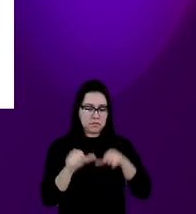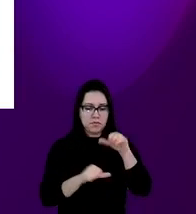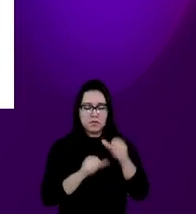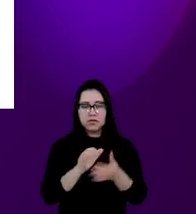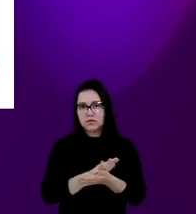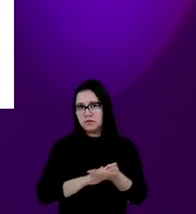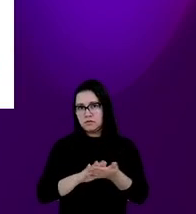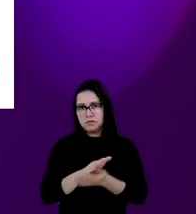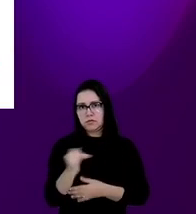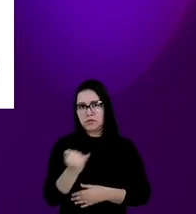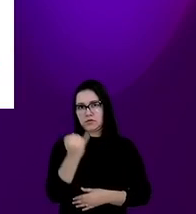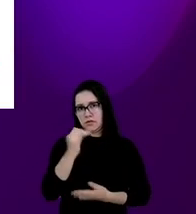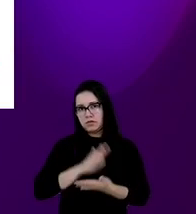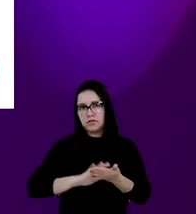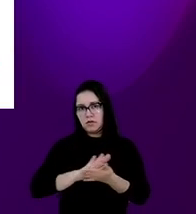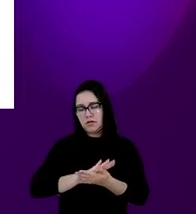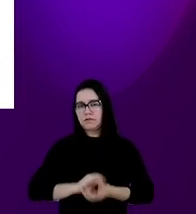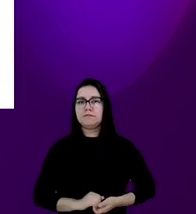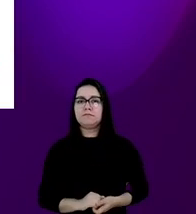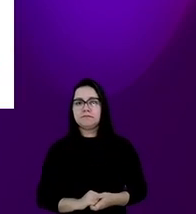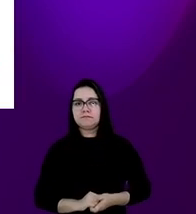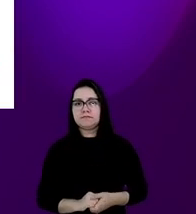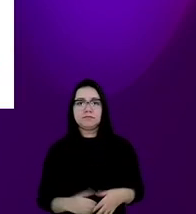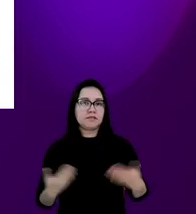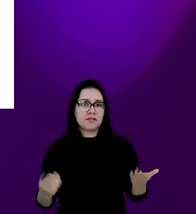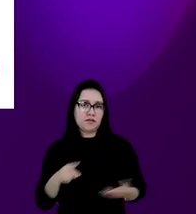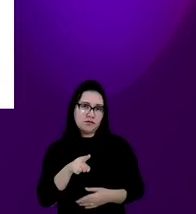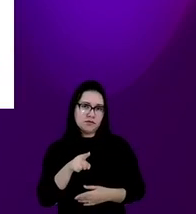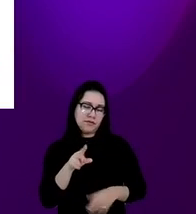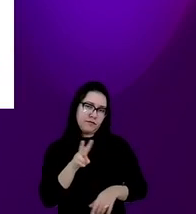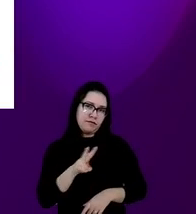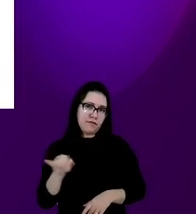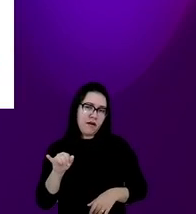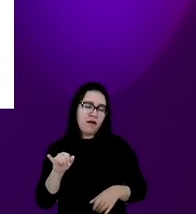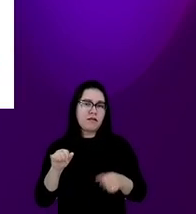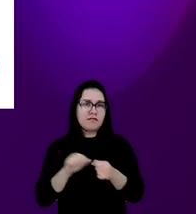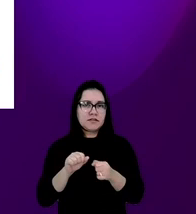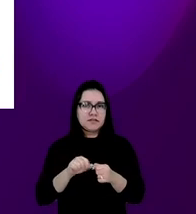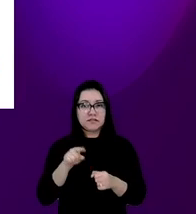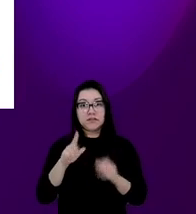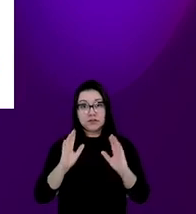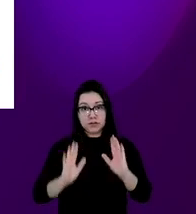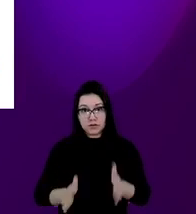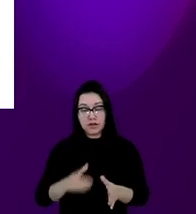mais importante. Então, quando você vai fazer, uma vez que você fez essa